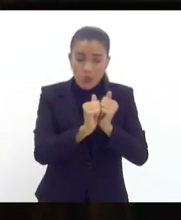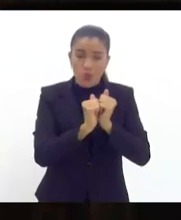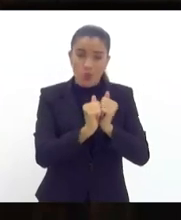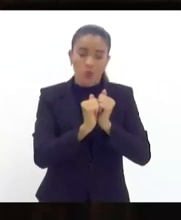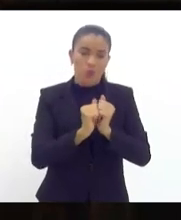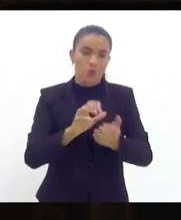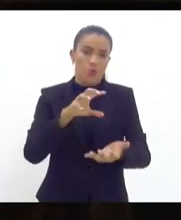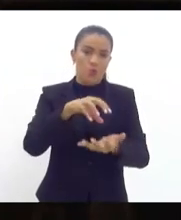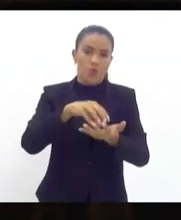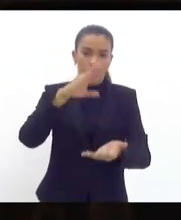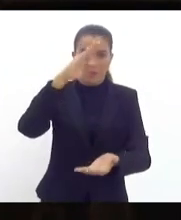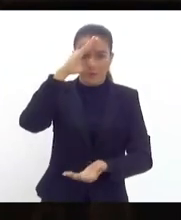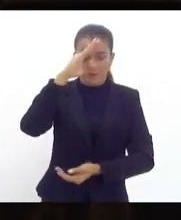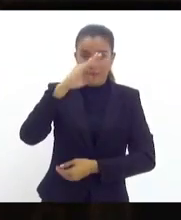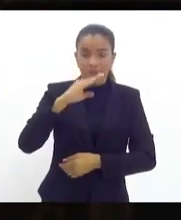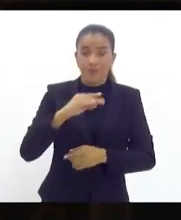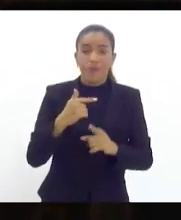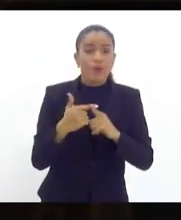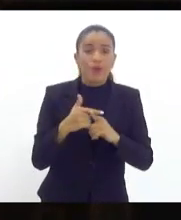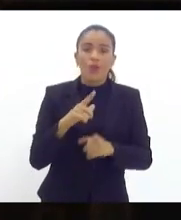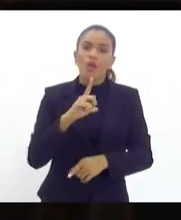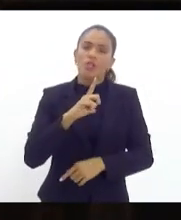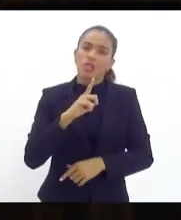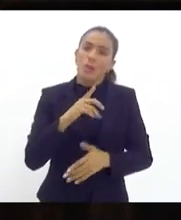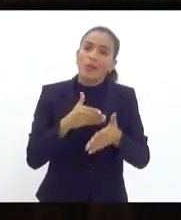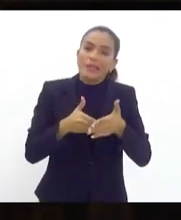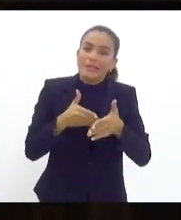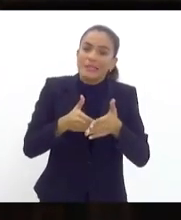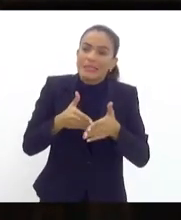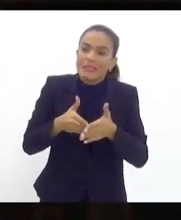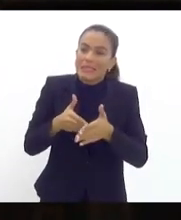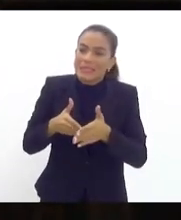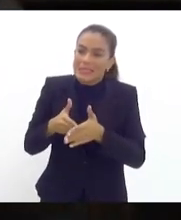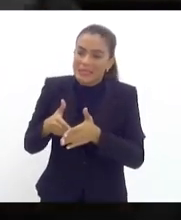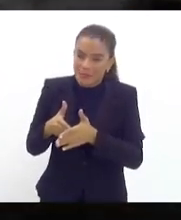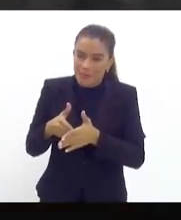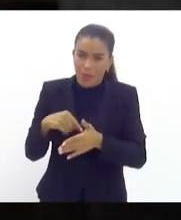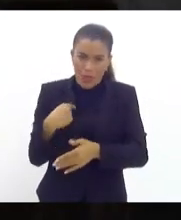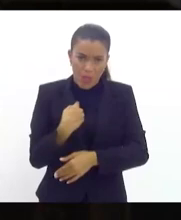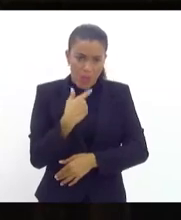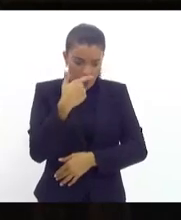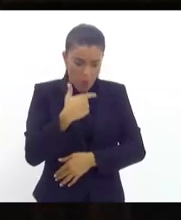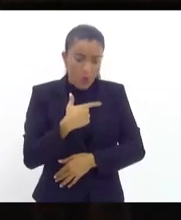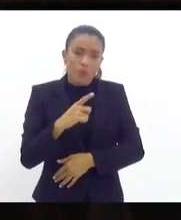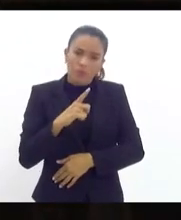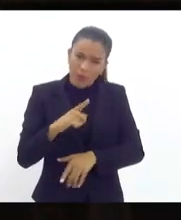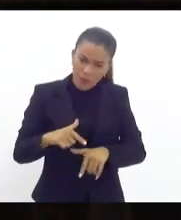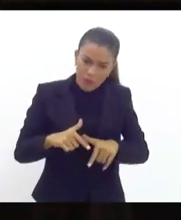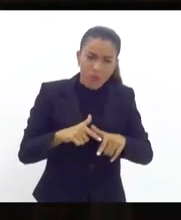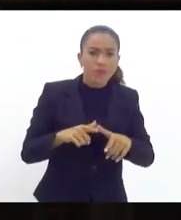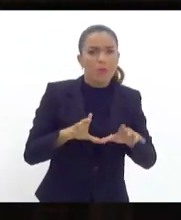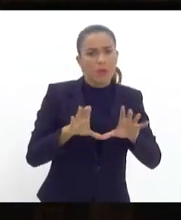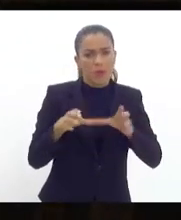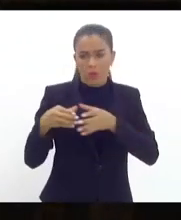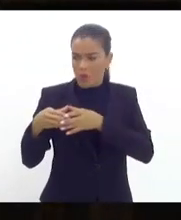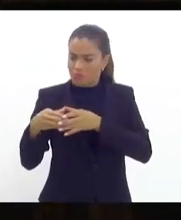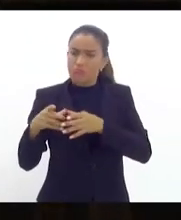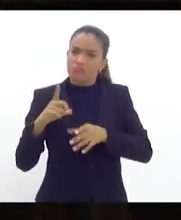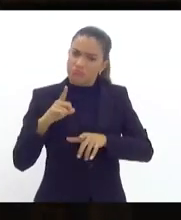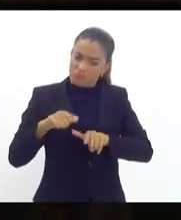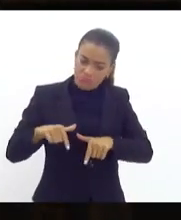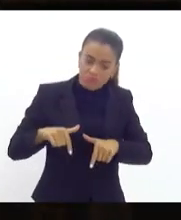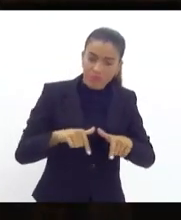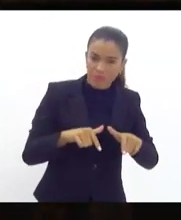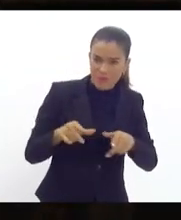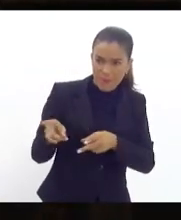com o Batalhão porque nós temos as nossas limitações eu tenho feito hoje a gente tem feito você já devem ter